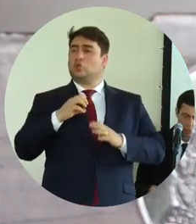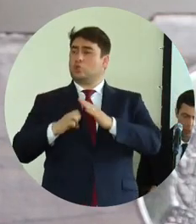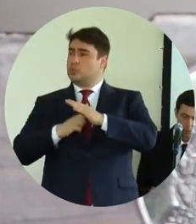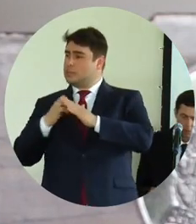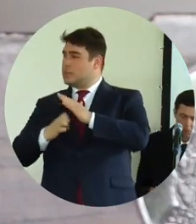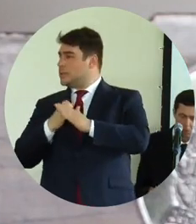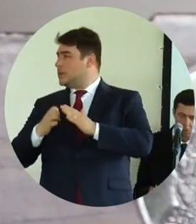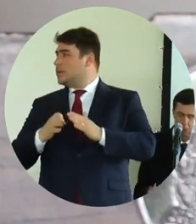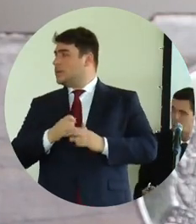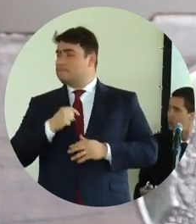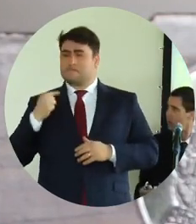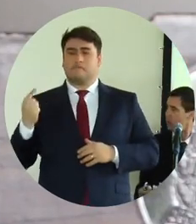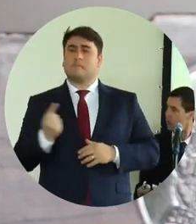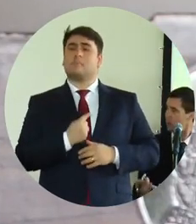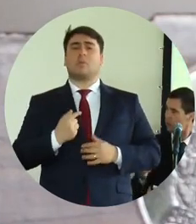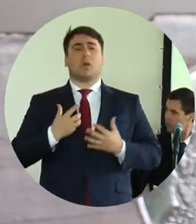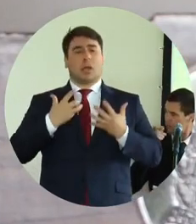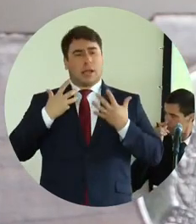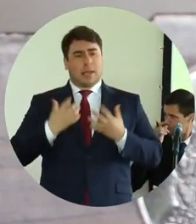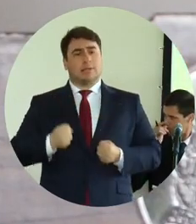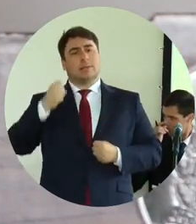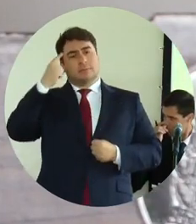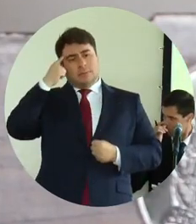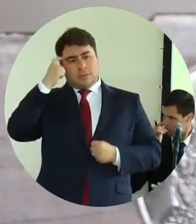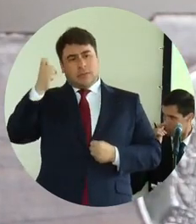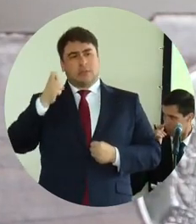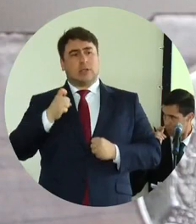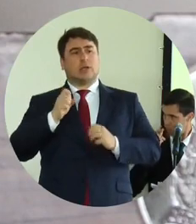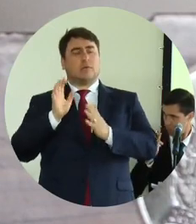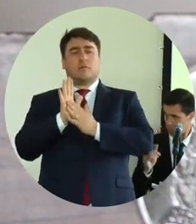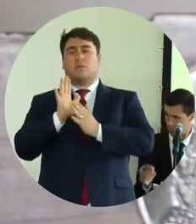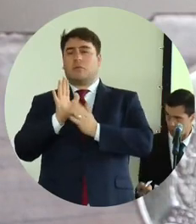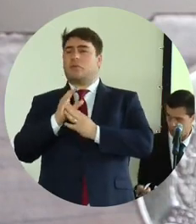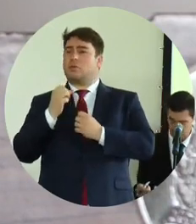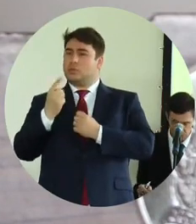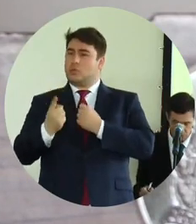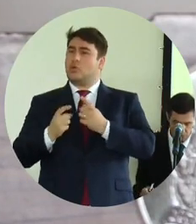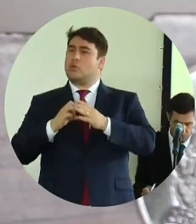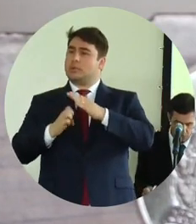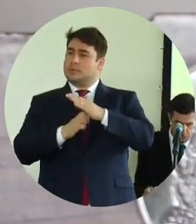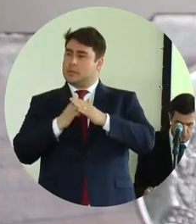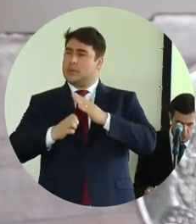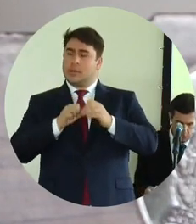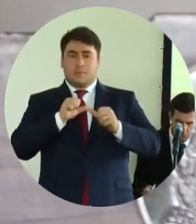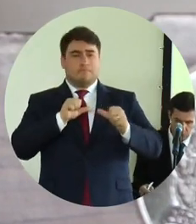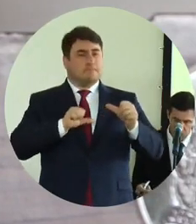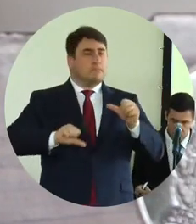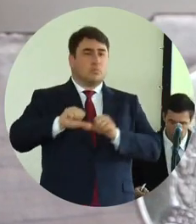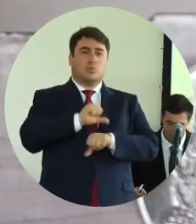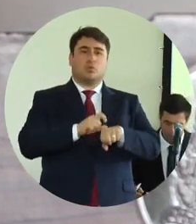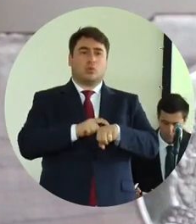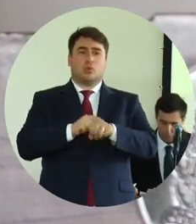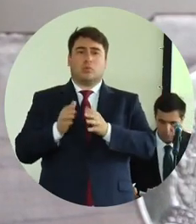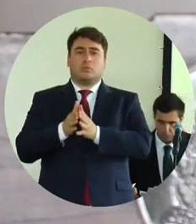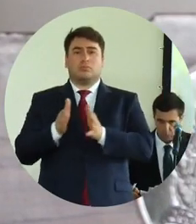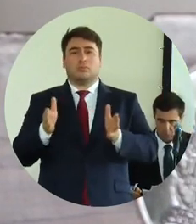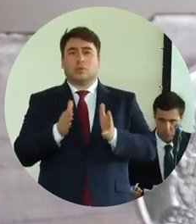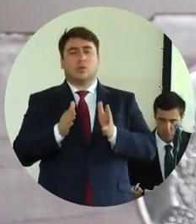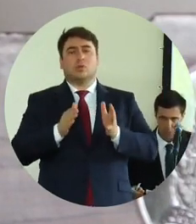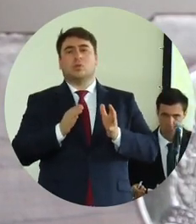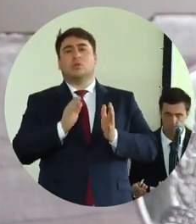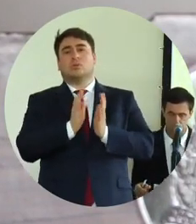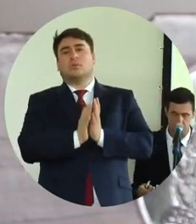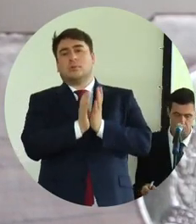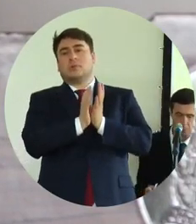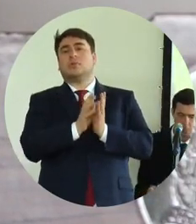empresários, nós aceitamos a ideia que foi proposta por algumas empresas de mudar o período de premiação. E